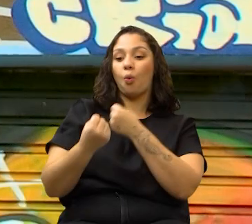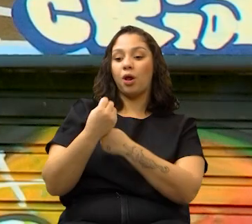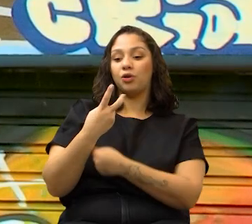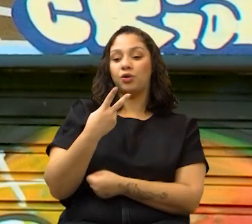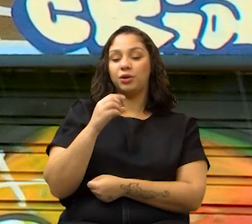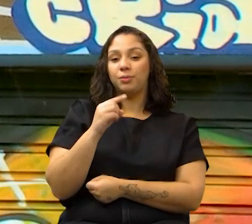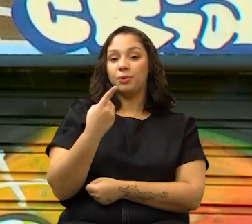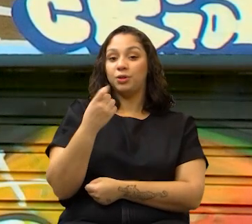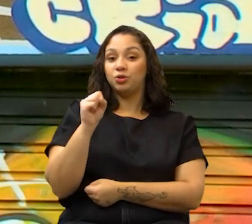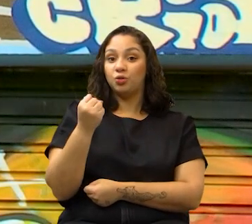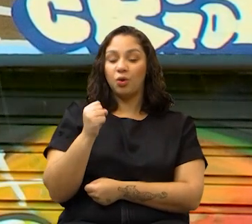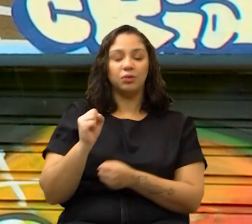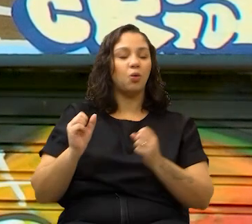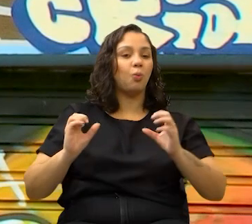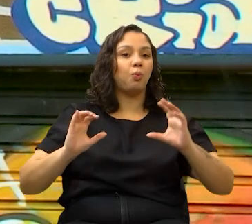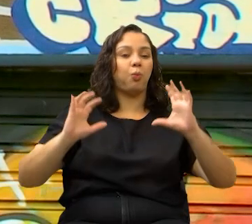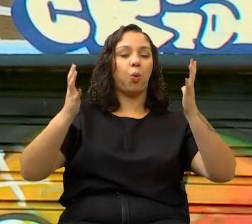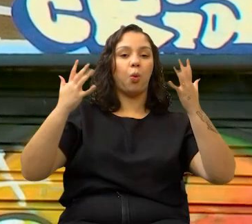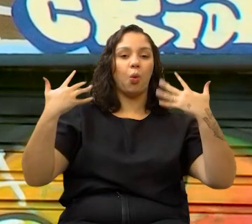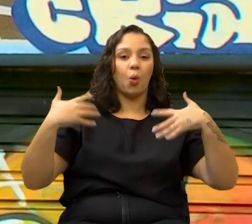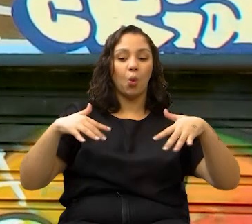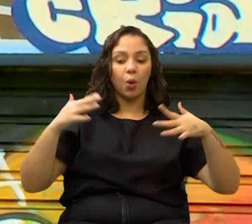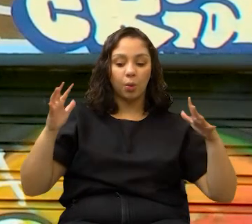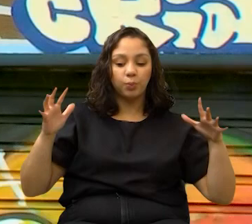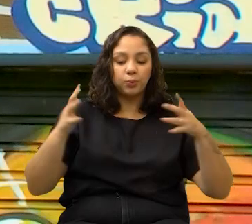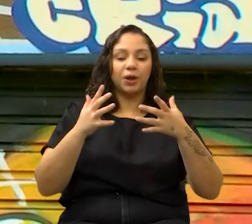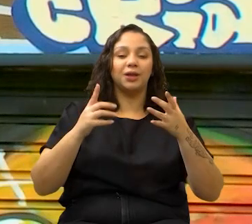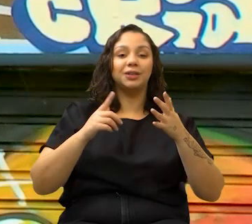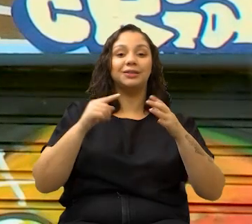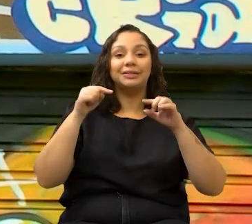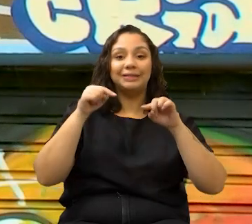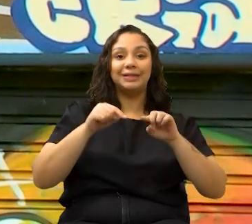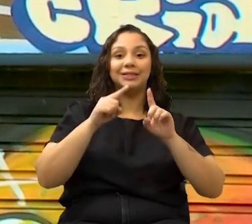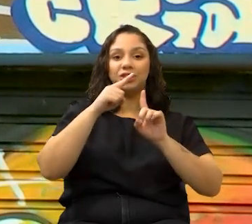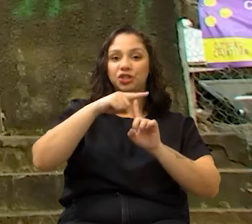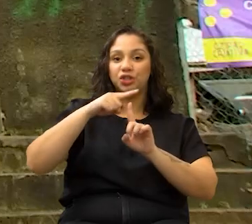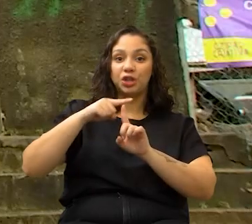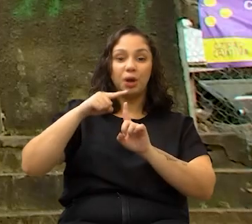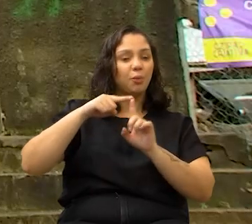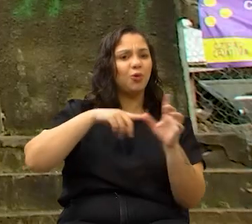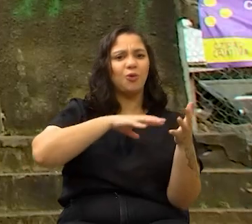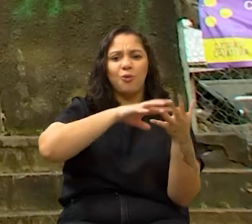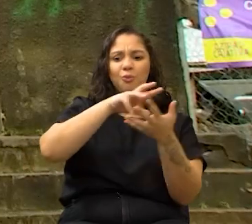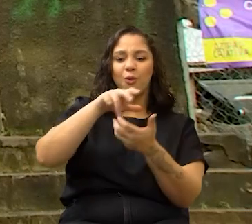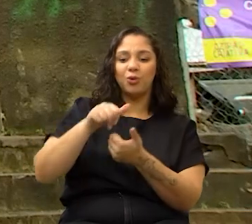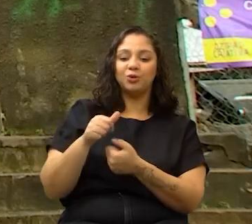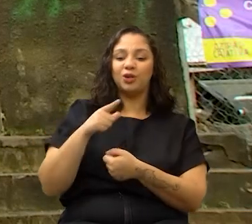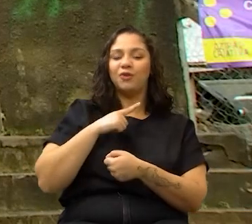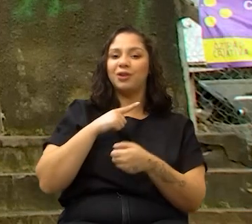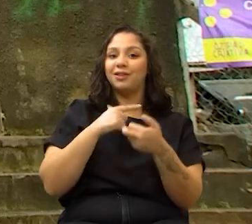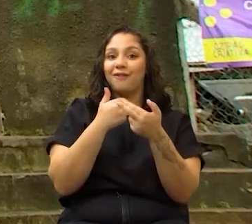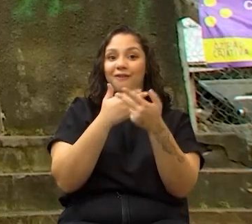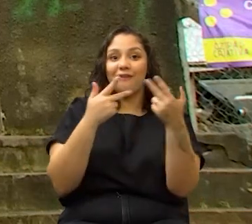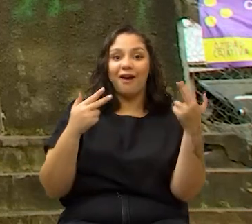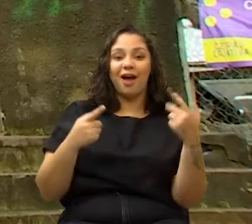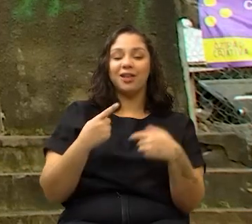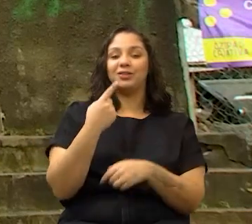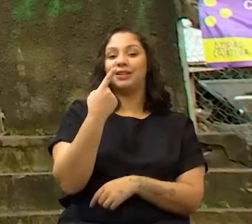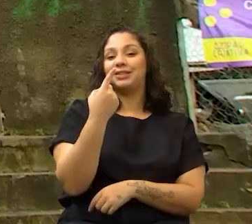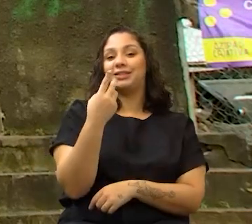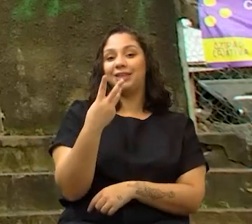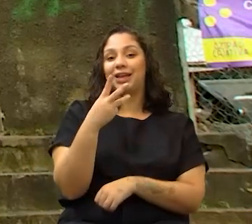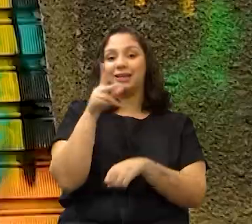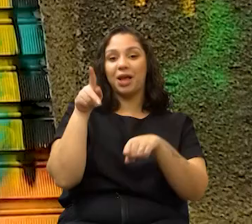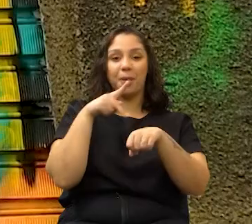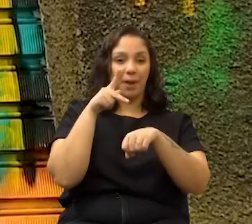2018. Esse é o maior evento colaborativo do gênero no planeta e que irá ocorrer simultaneamente em 13